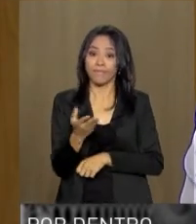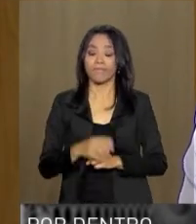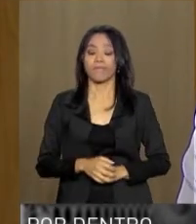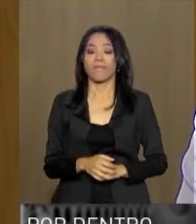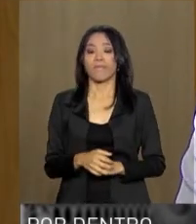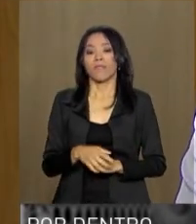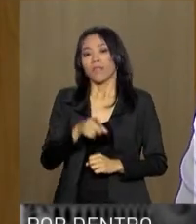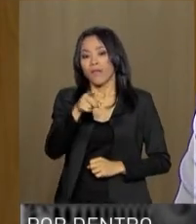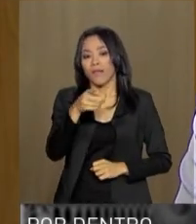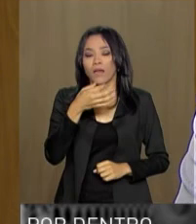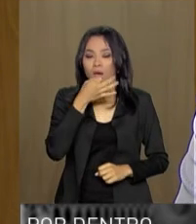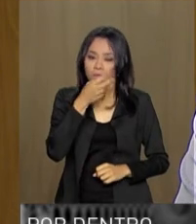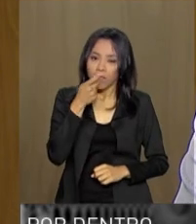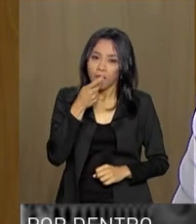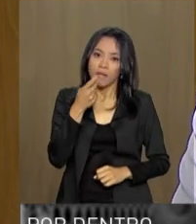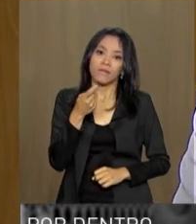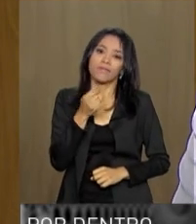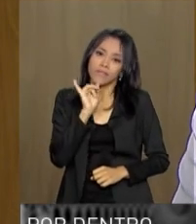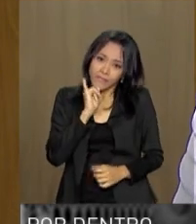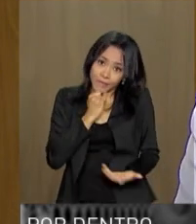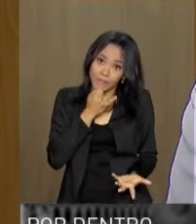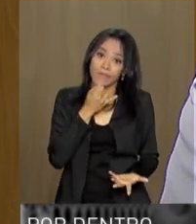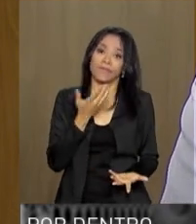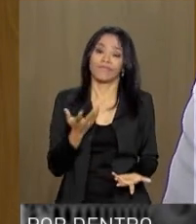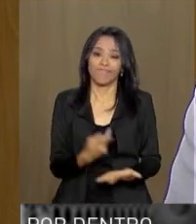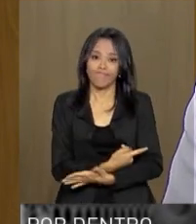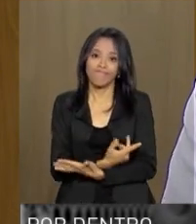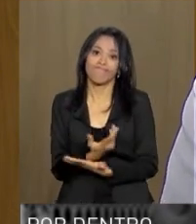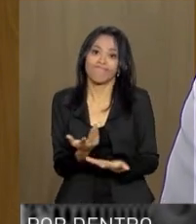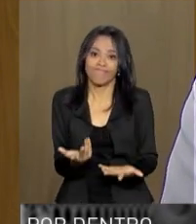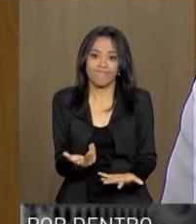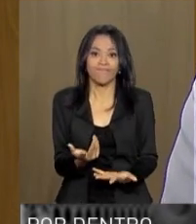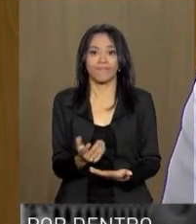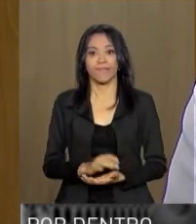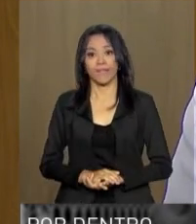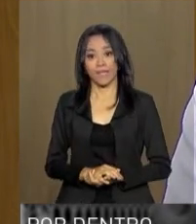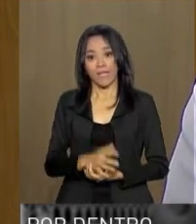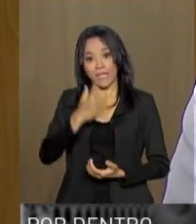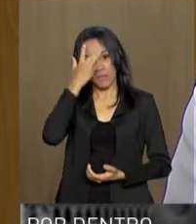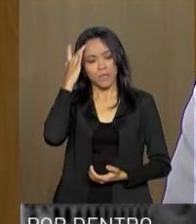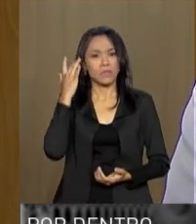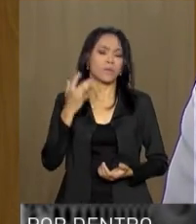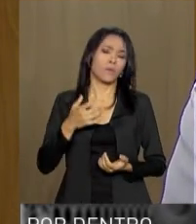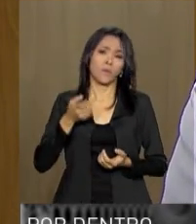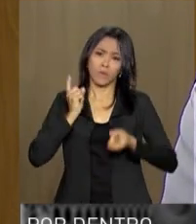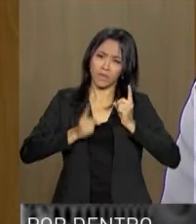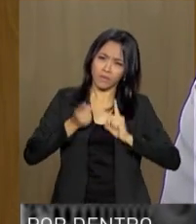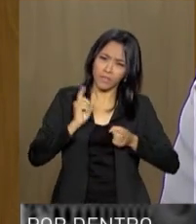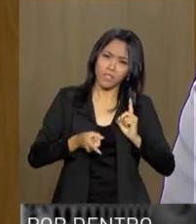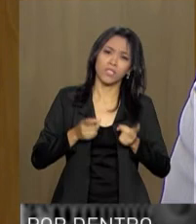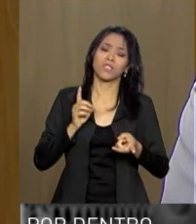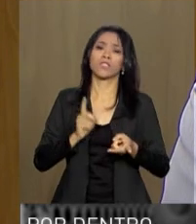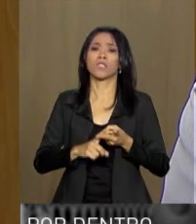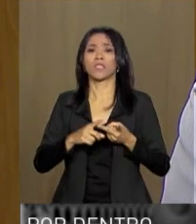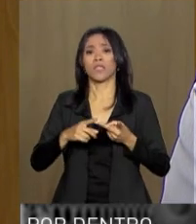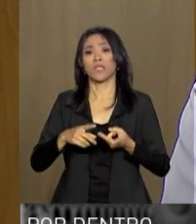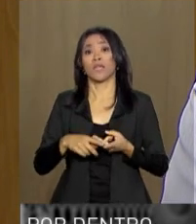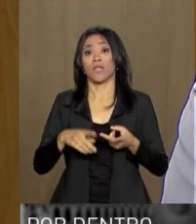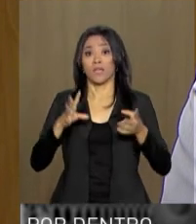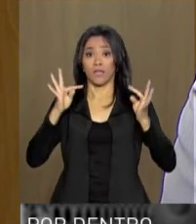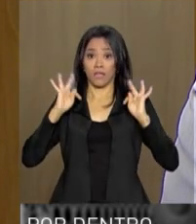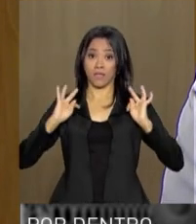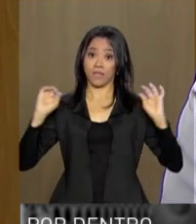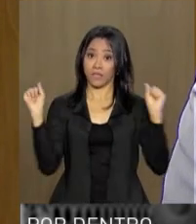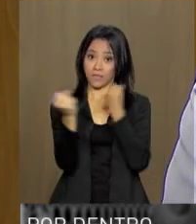é infelizmente né a expectativa de vida do transexual e travesti negro no brasil é